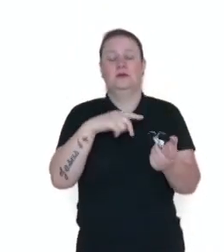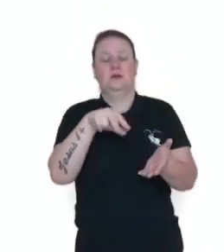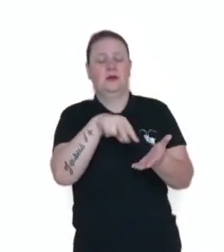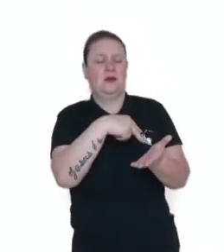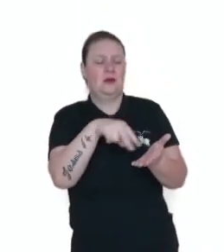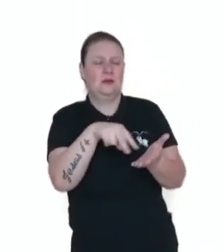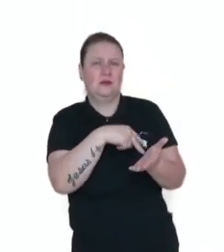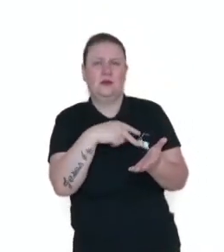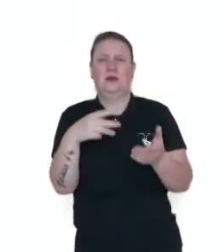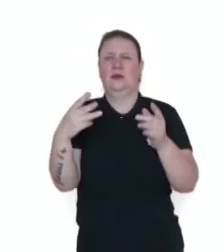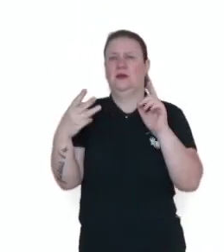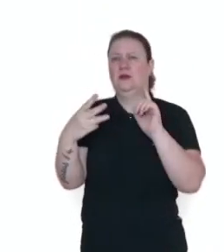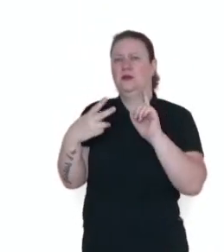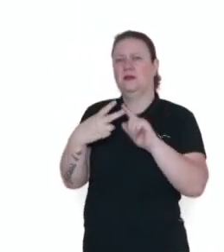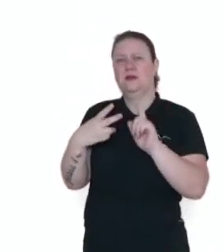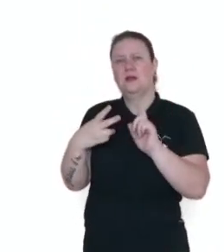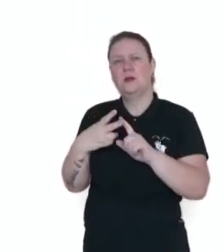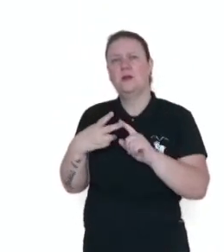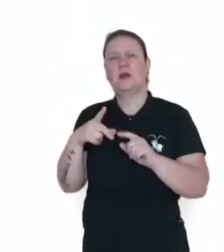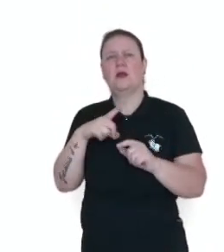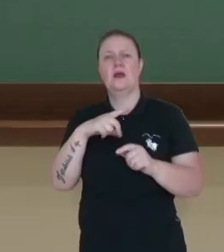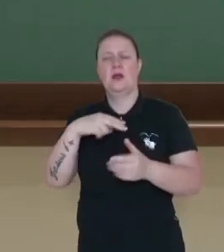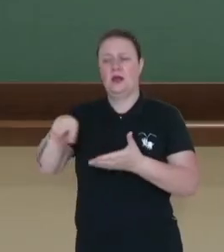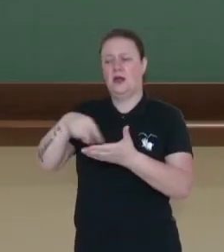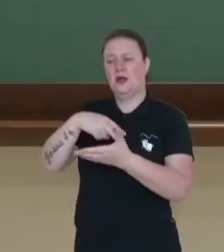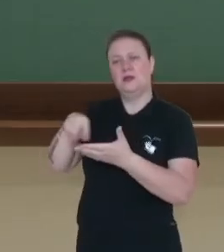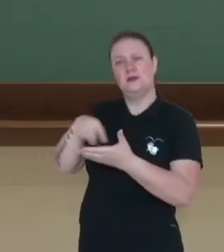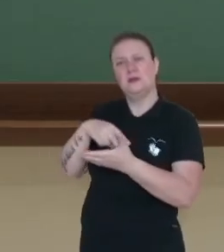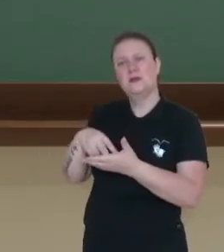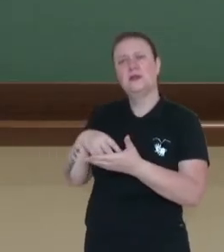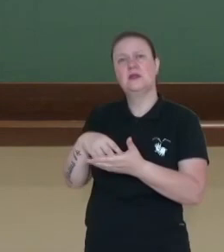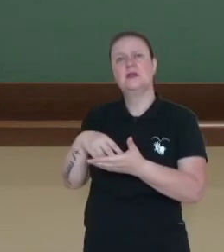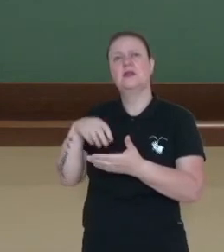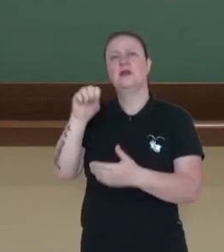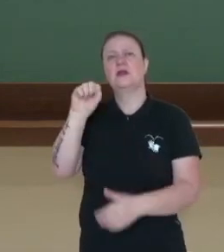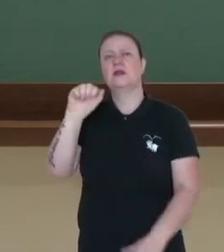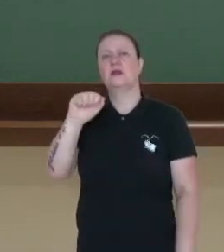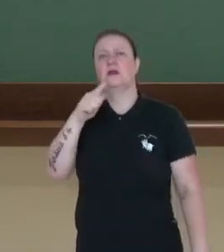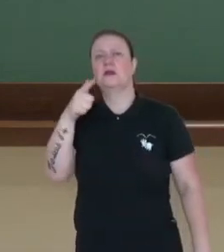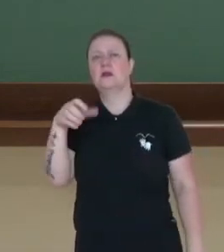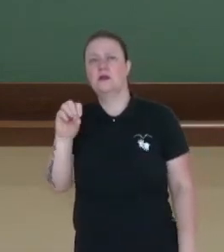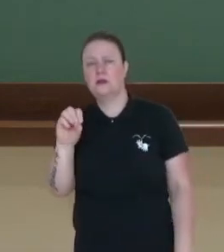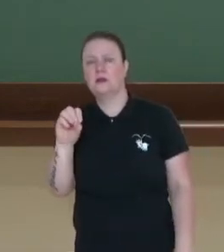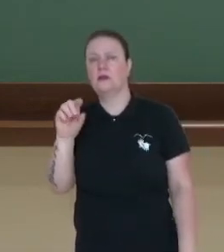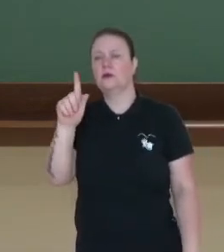o quebra-mana, o pau de fitas, a dança de São Gonçalo, a culinária e a